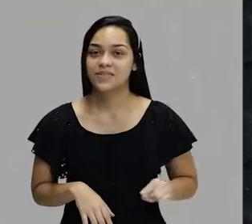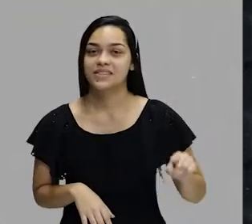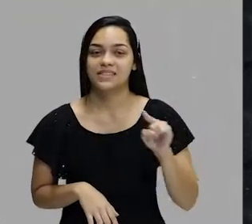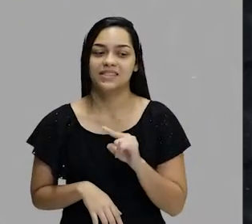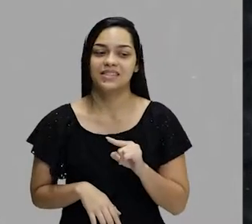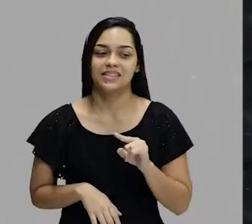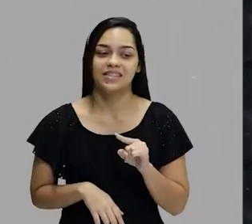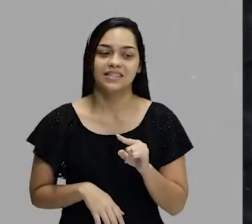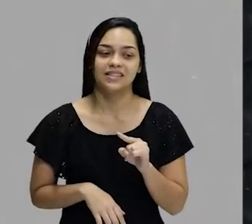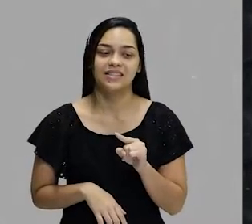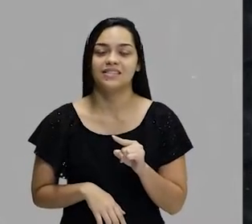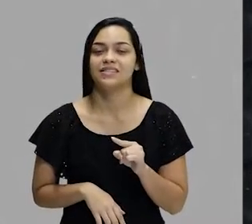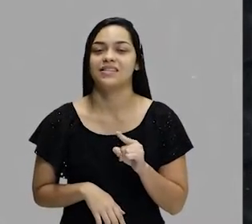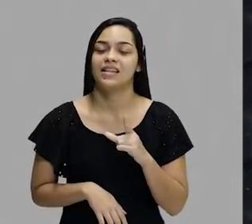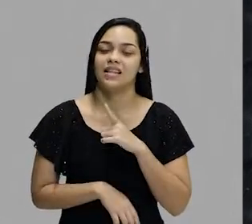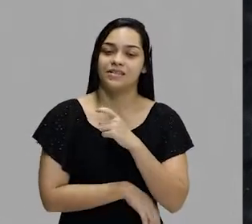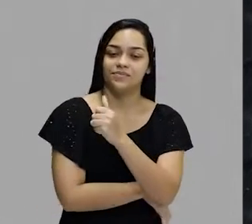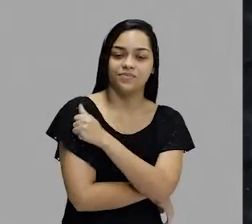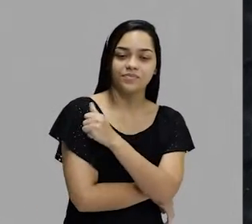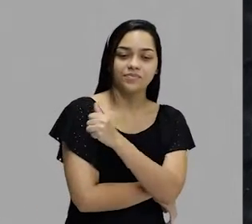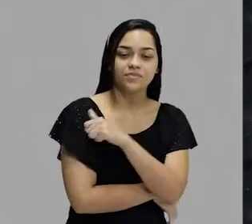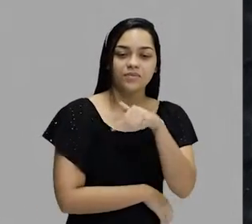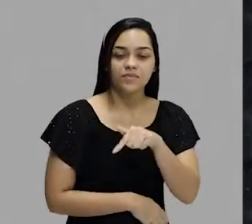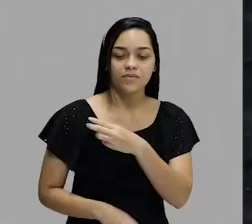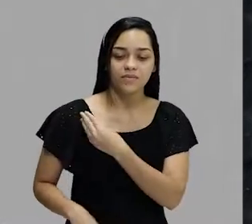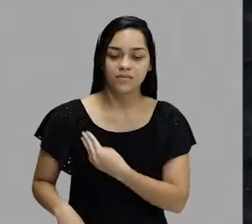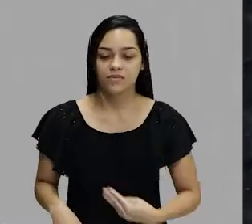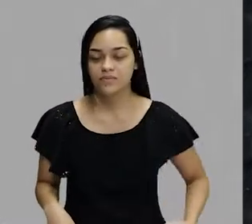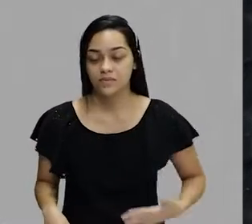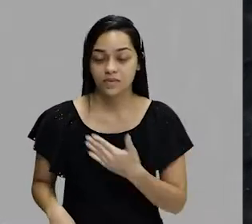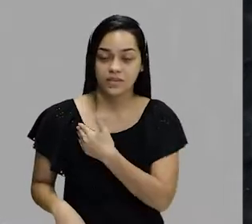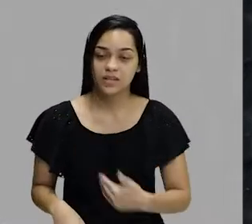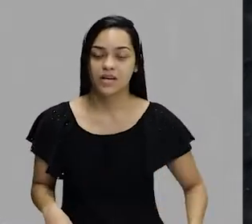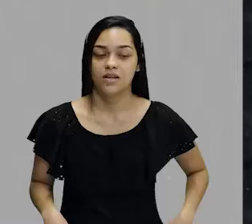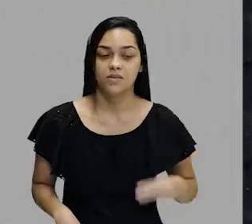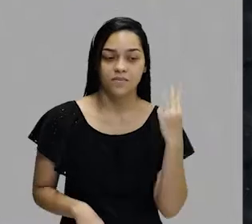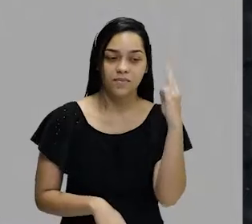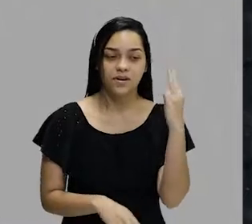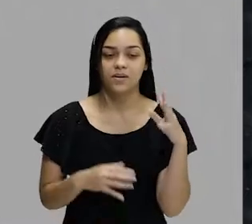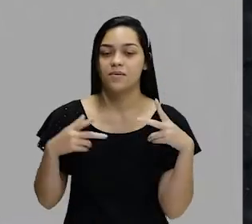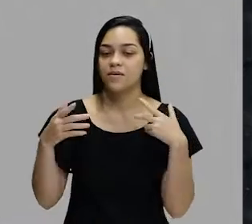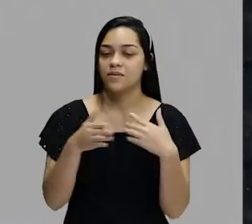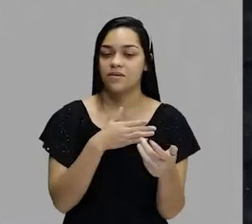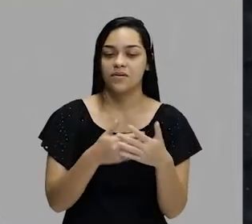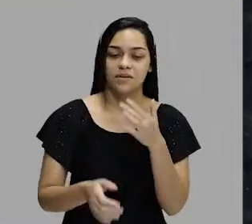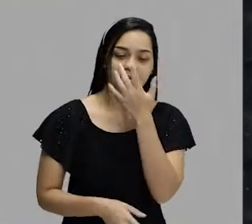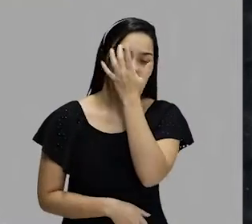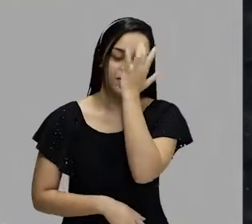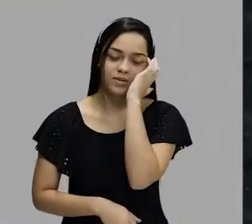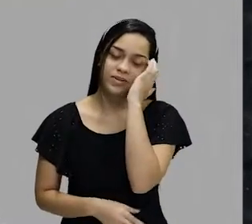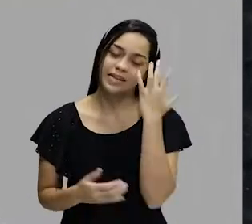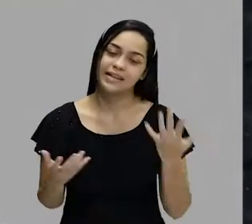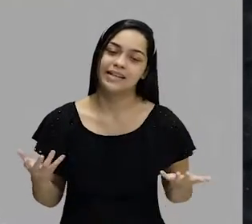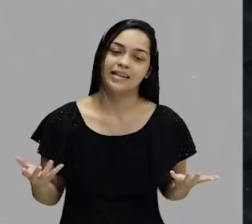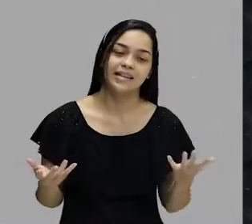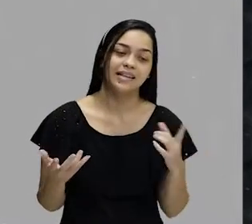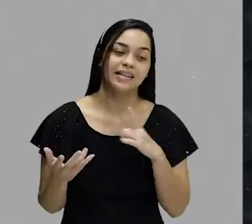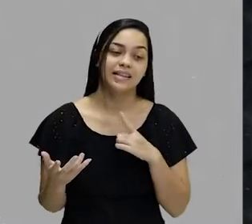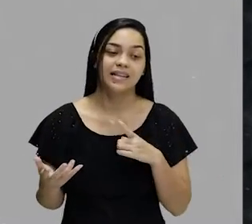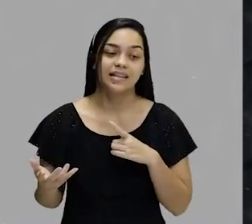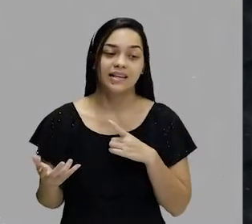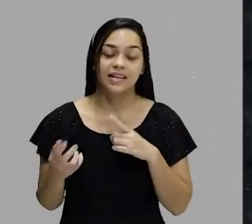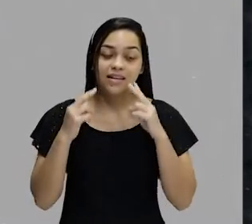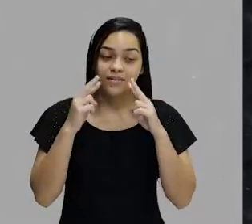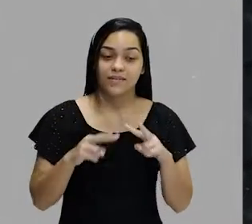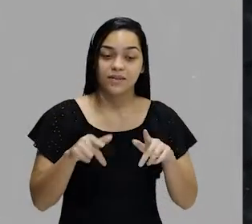vocês, chuchus, alunos da Rede Estadual do Maranhão, e também para qualquer pessoa que queira apreciar